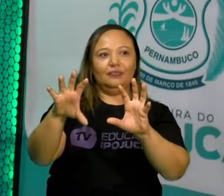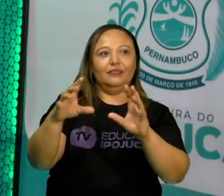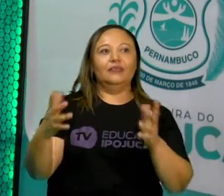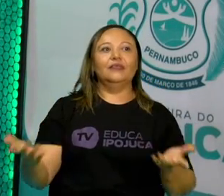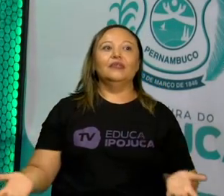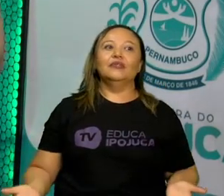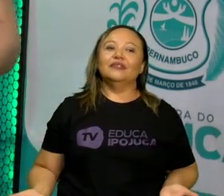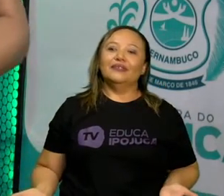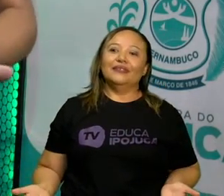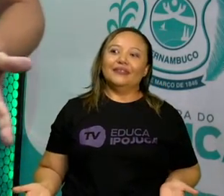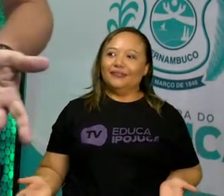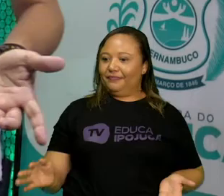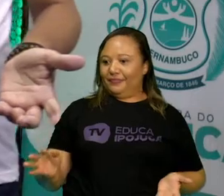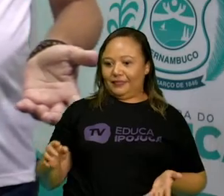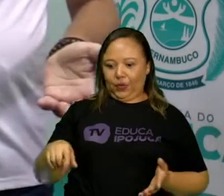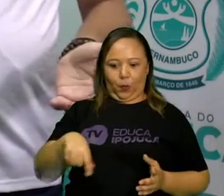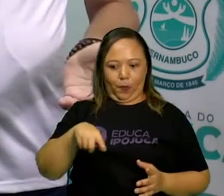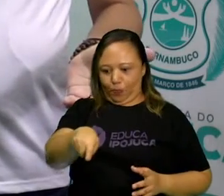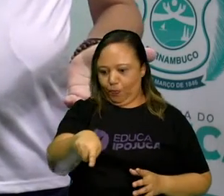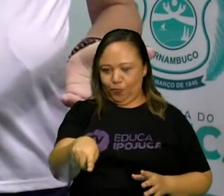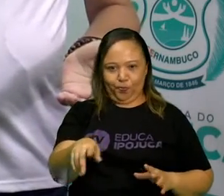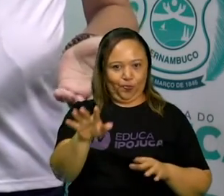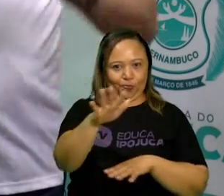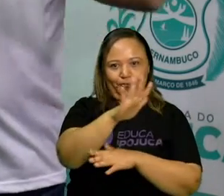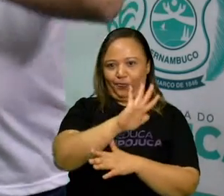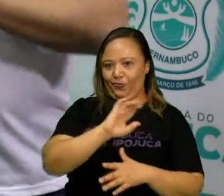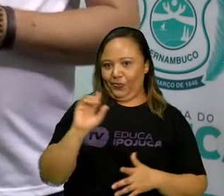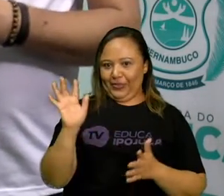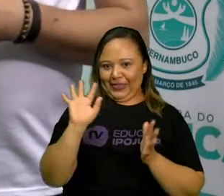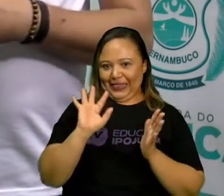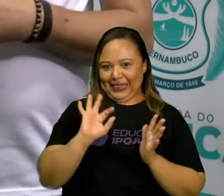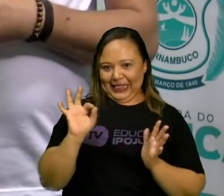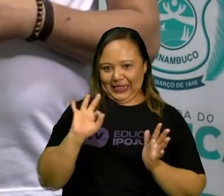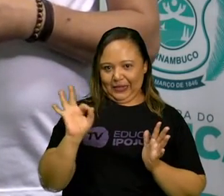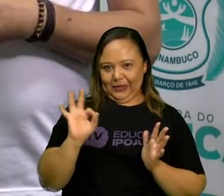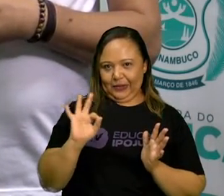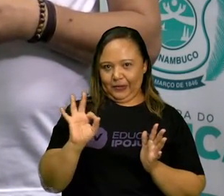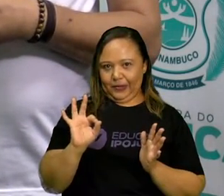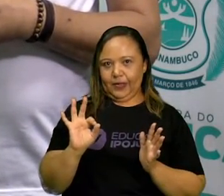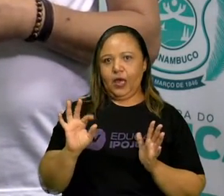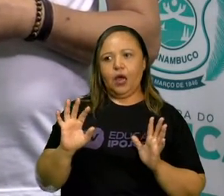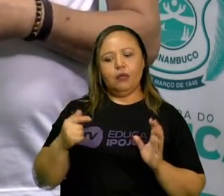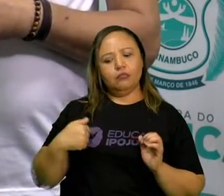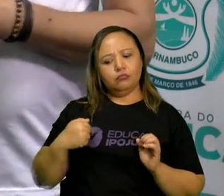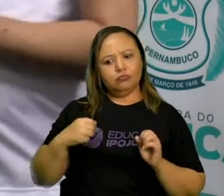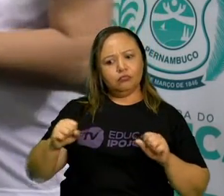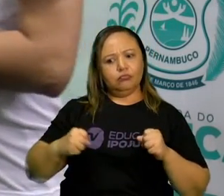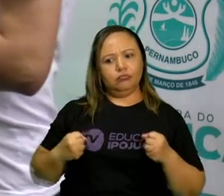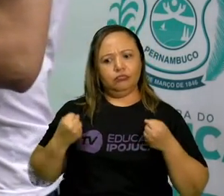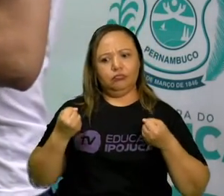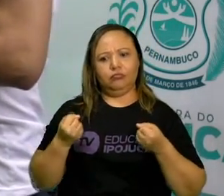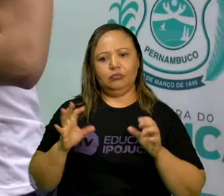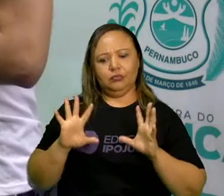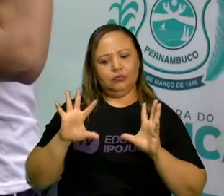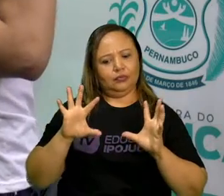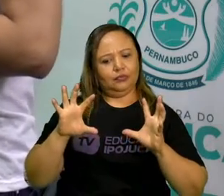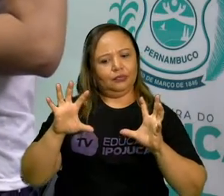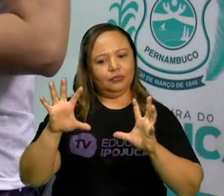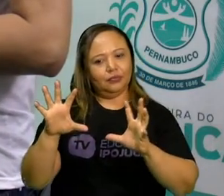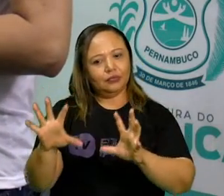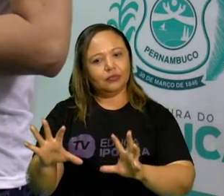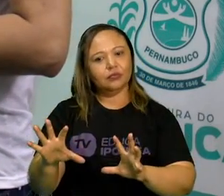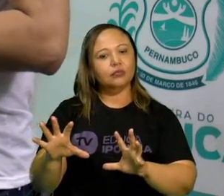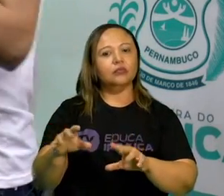eu tô empurrando nada É mas eu tenho que fazer com verdade e como ele vai empurrando